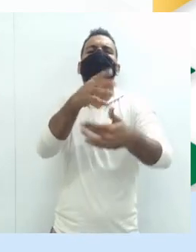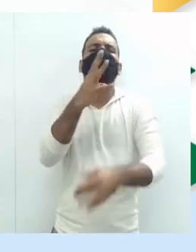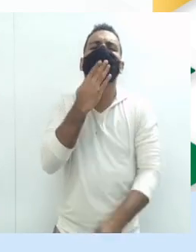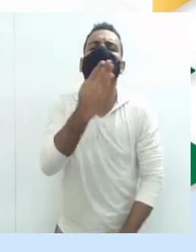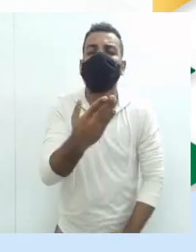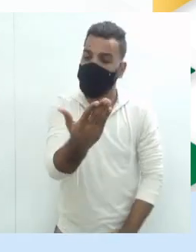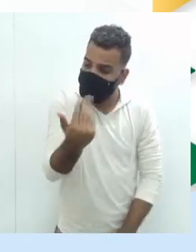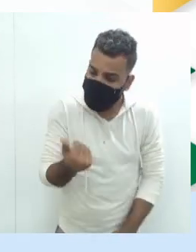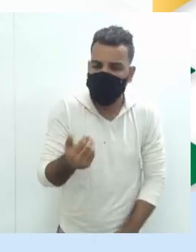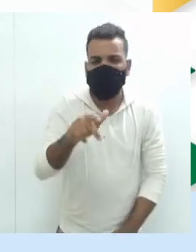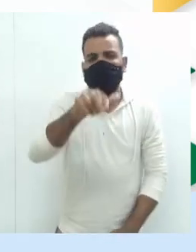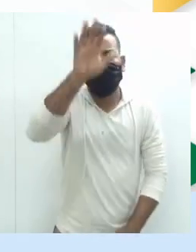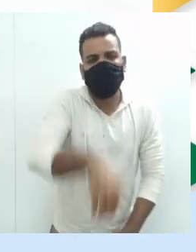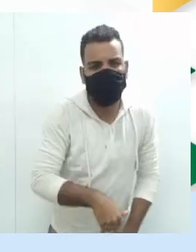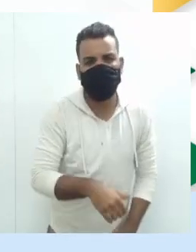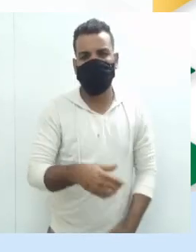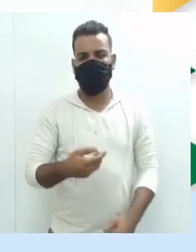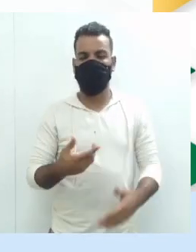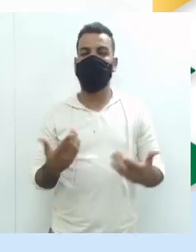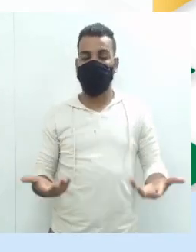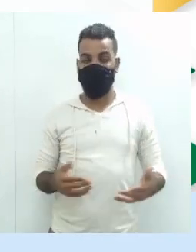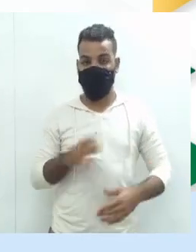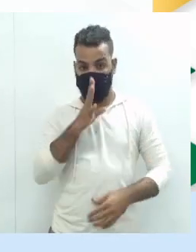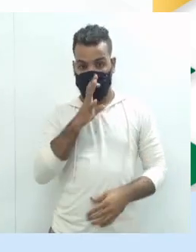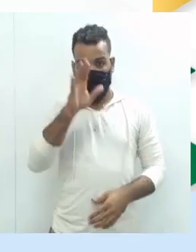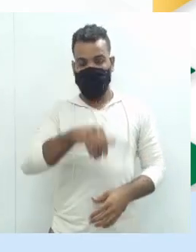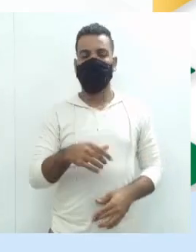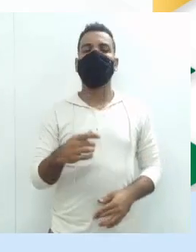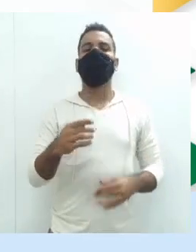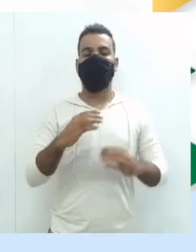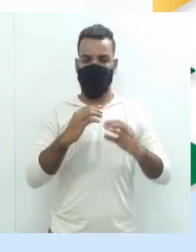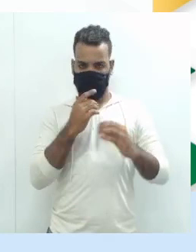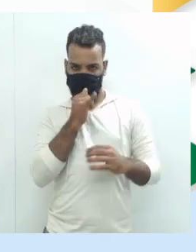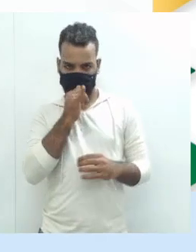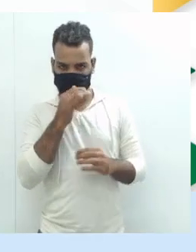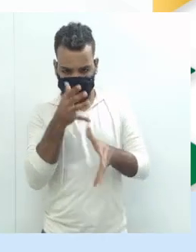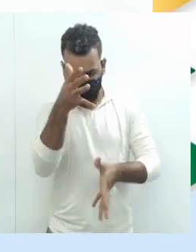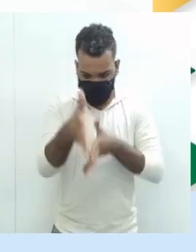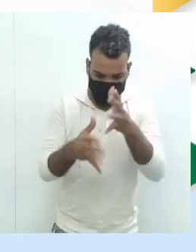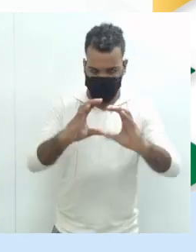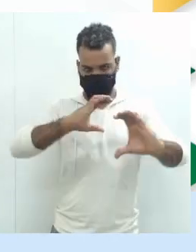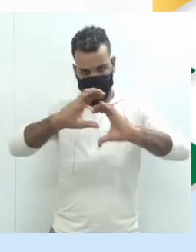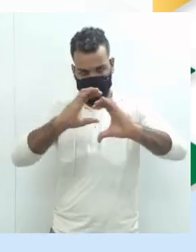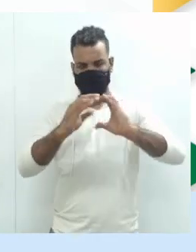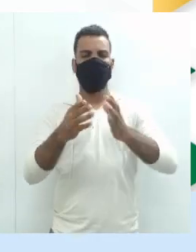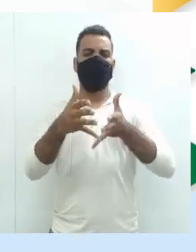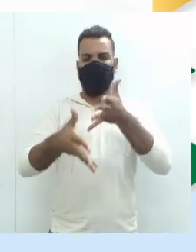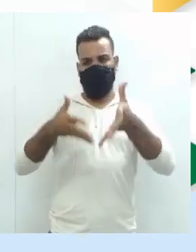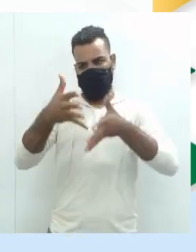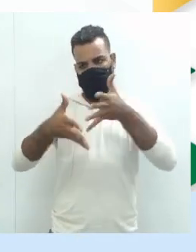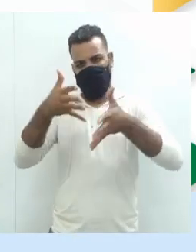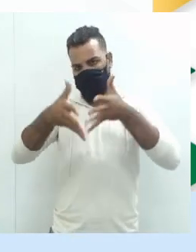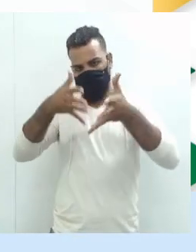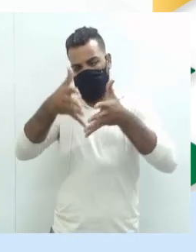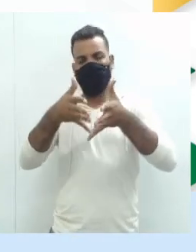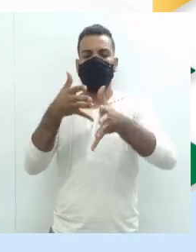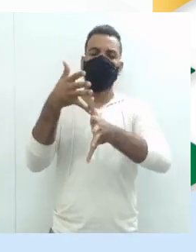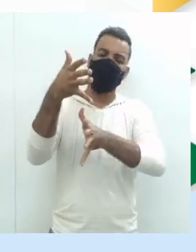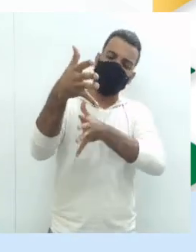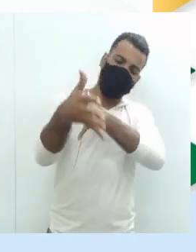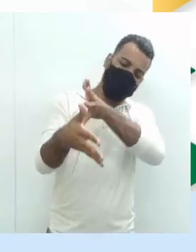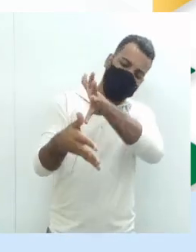sabemos que quando nós utilizamos a linguagem, quando nós nos comunicamos, nós podemos nos comunicar com